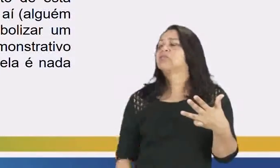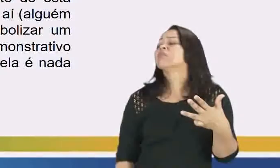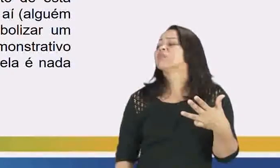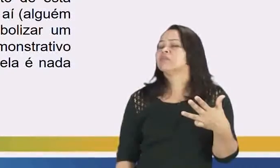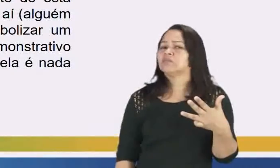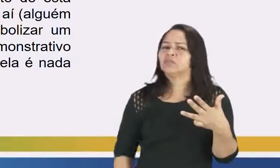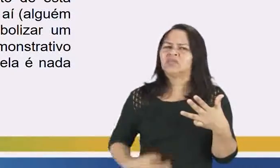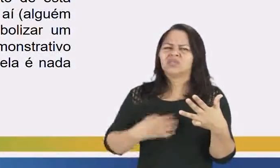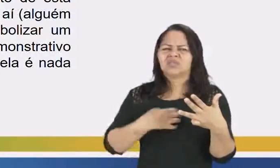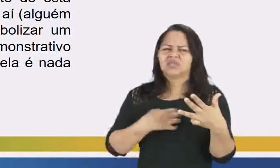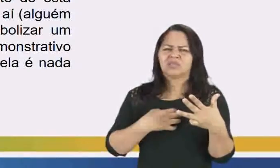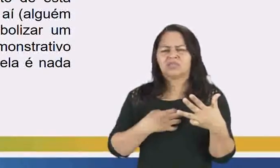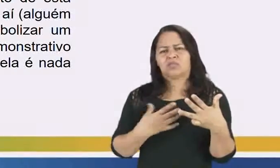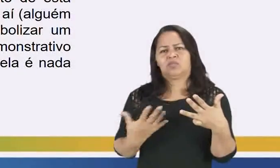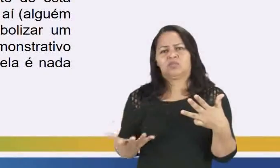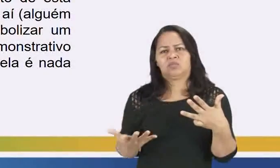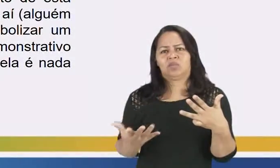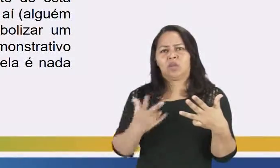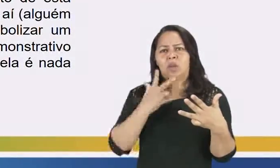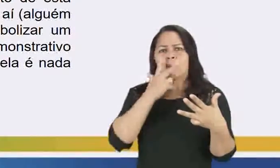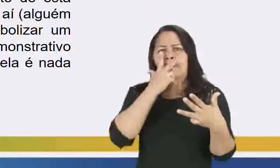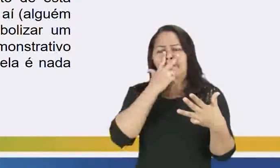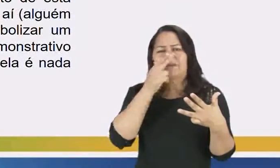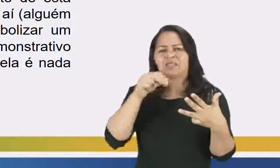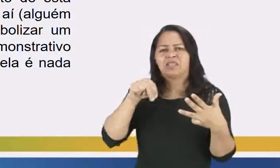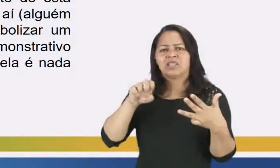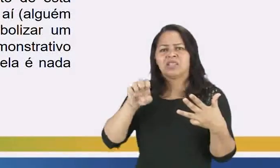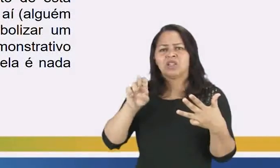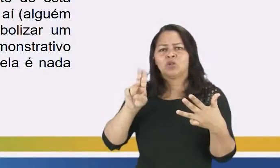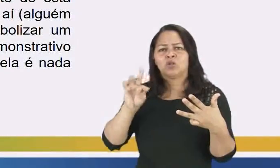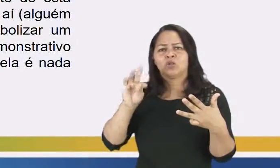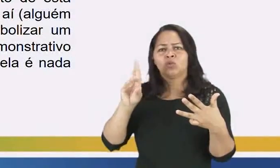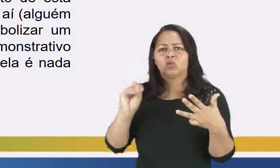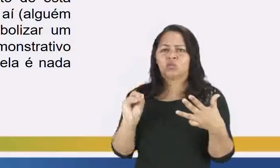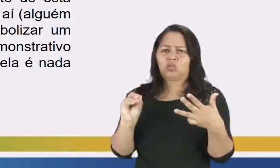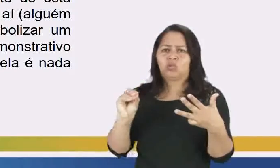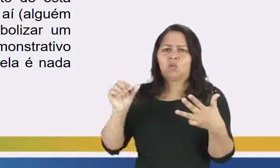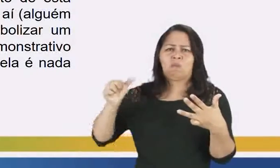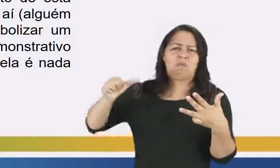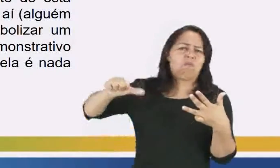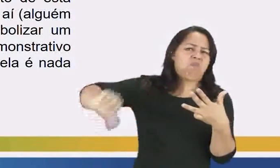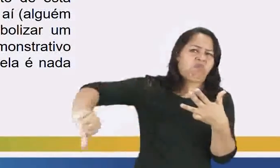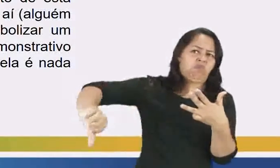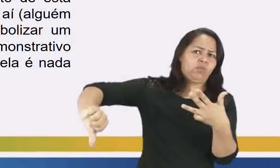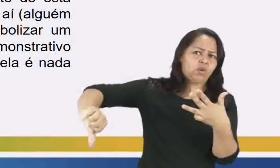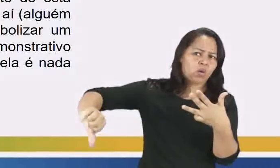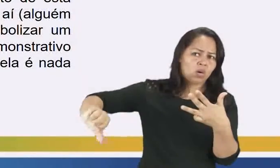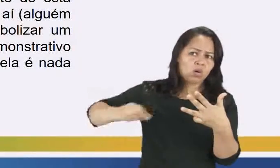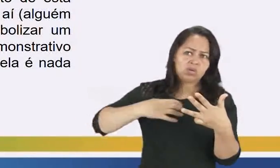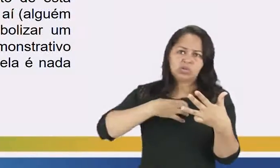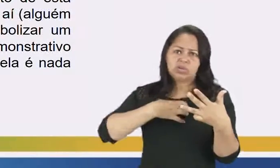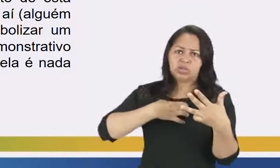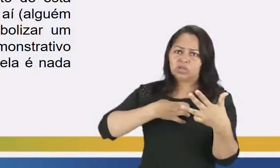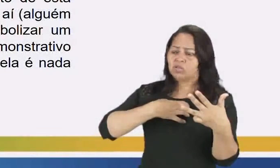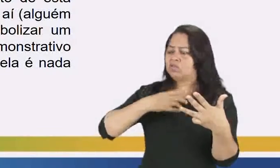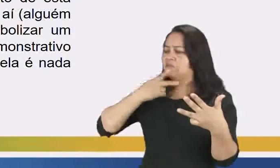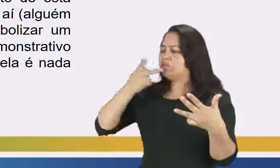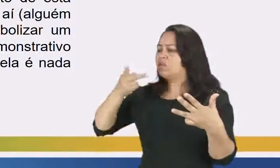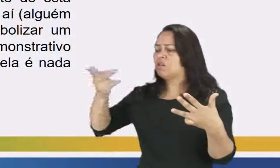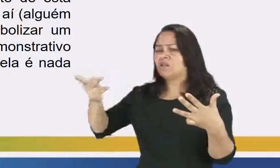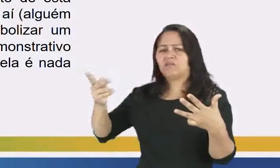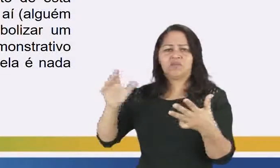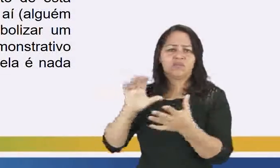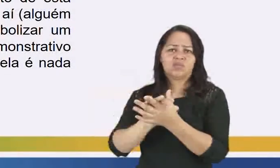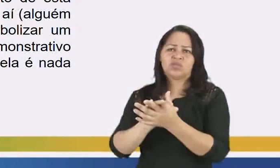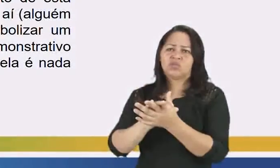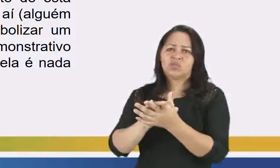de um pronome demonstrativo que é neutro, o que pode soar bem pior do que já está, pois para ele ela é nada além de uma